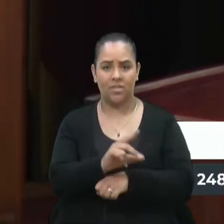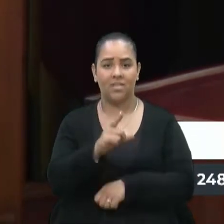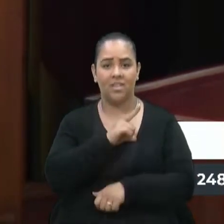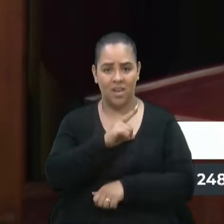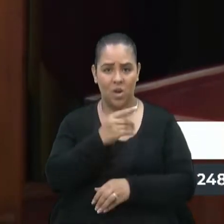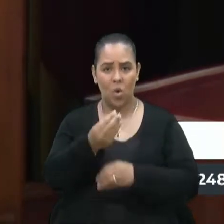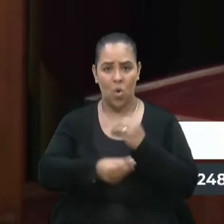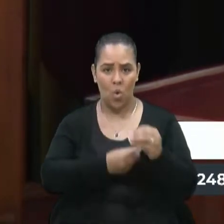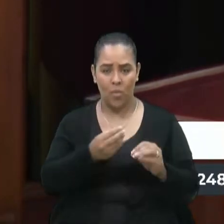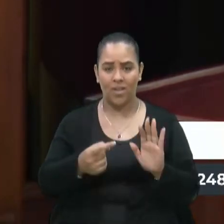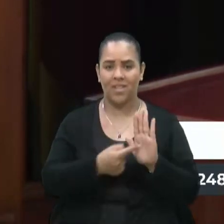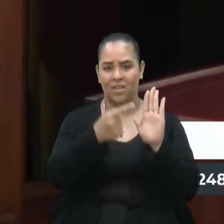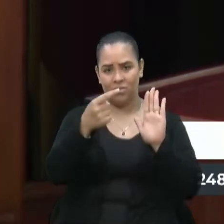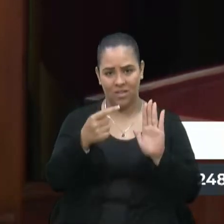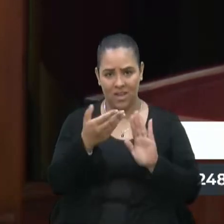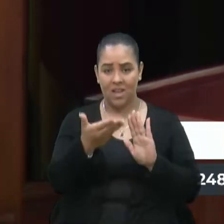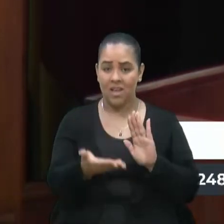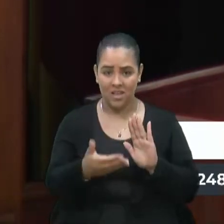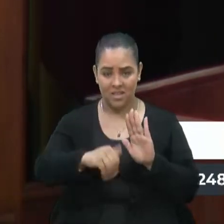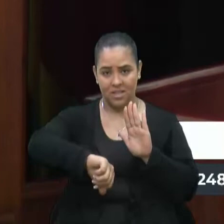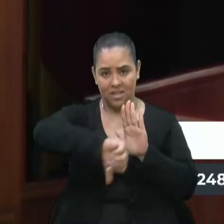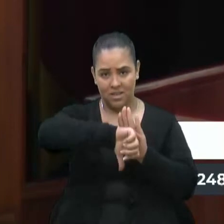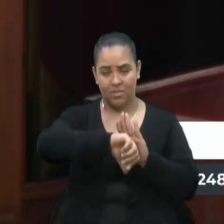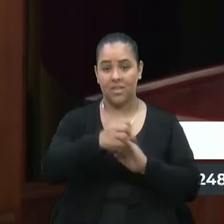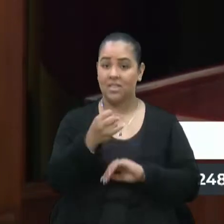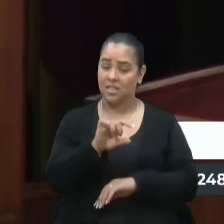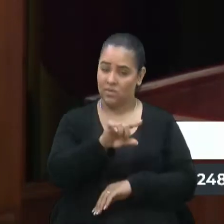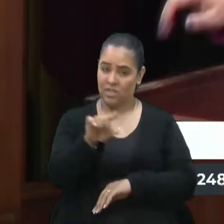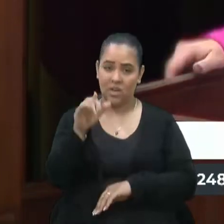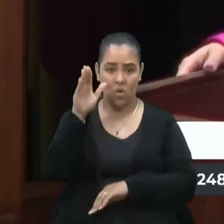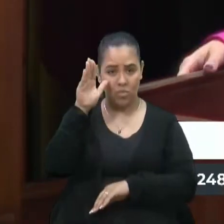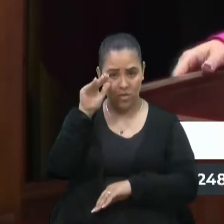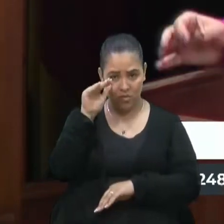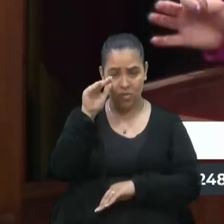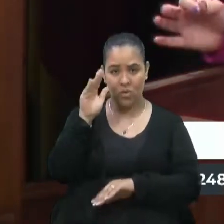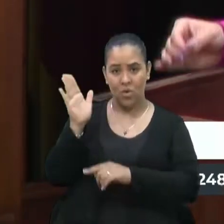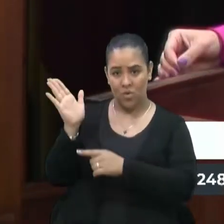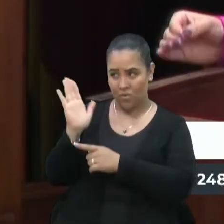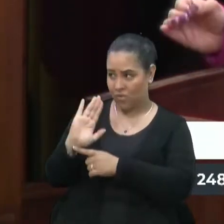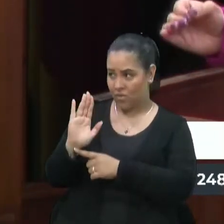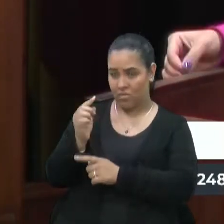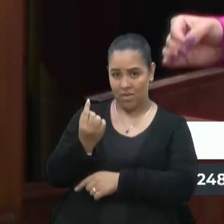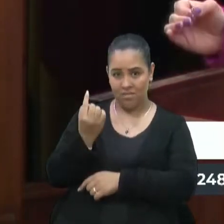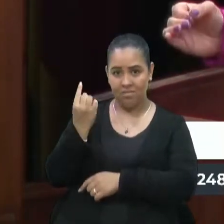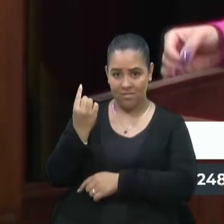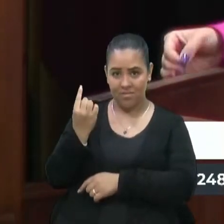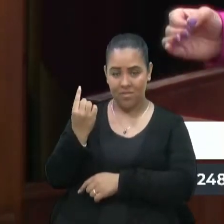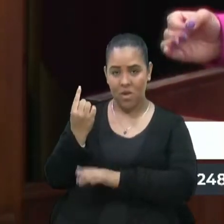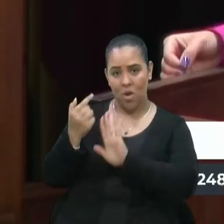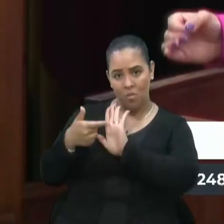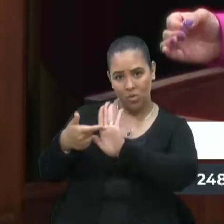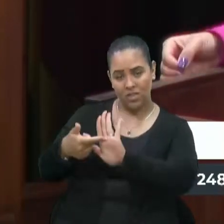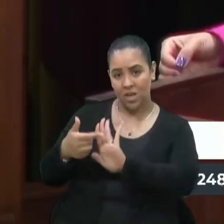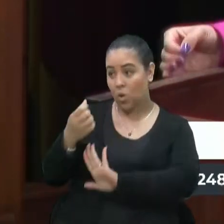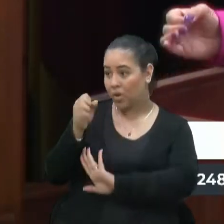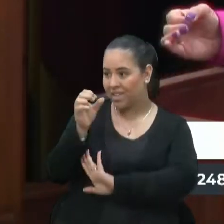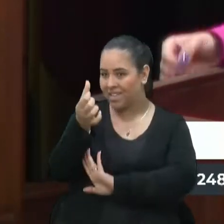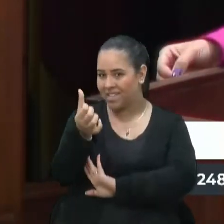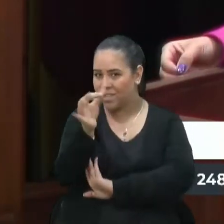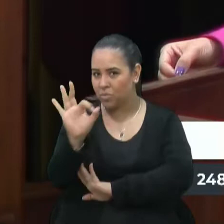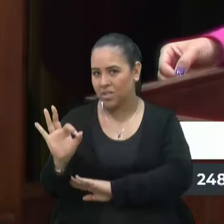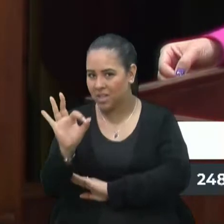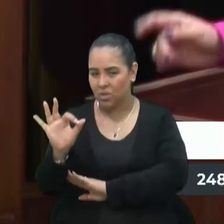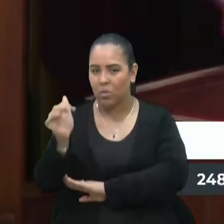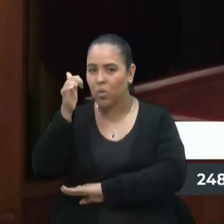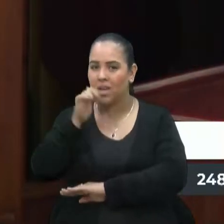como denunciar este crime. E se o senhor observou o vídeo que eu passei, 86% das mulheres que